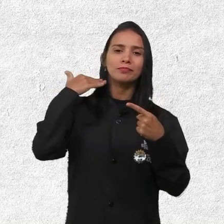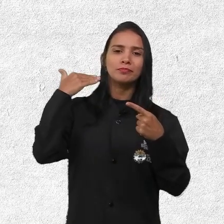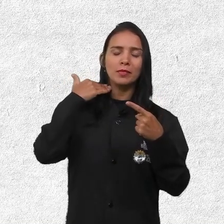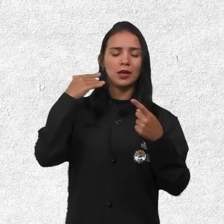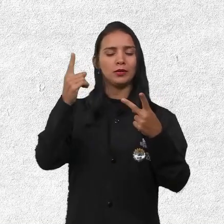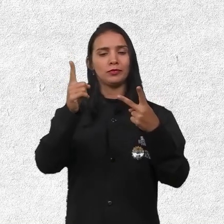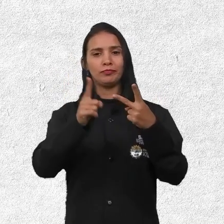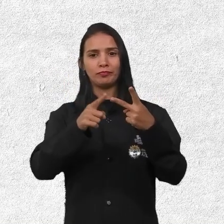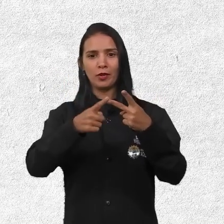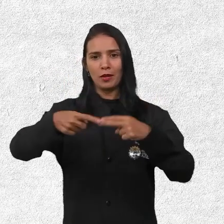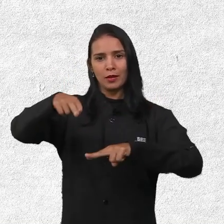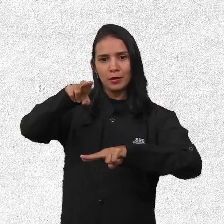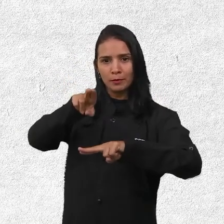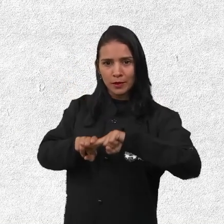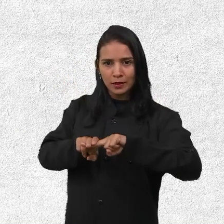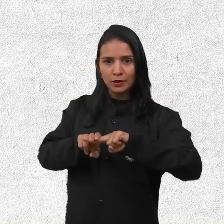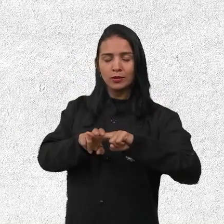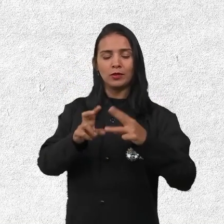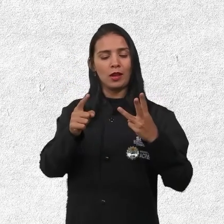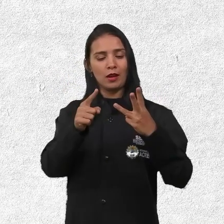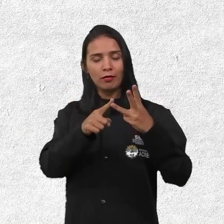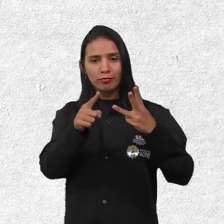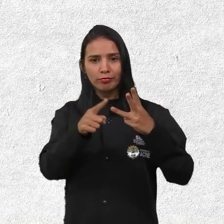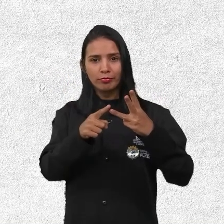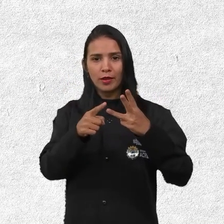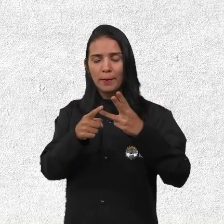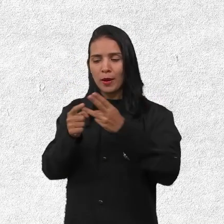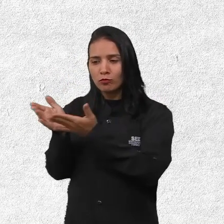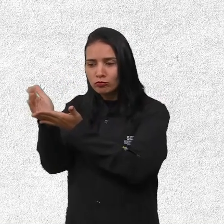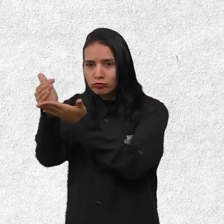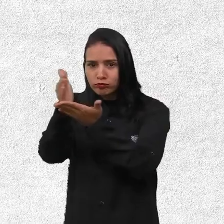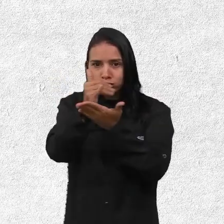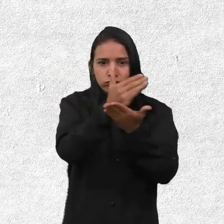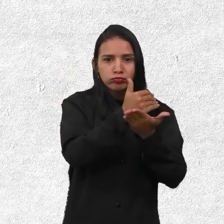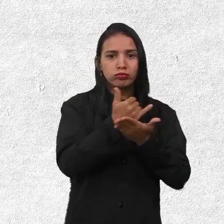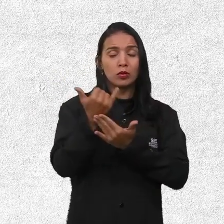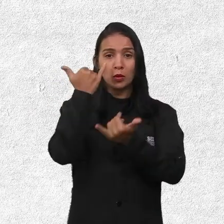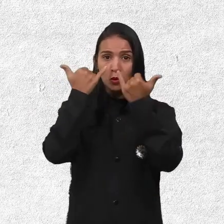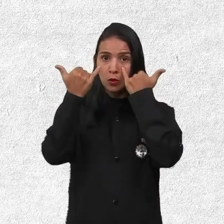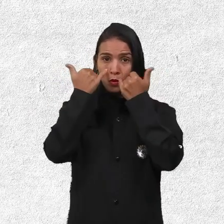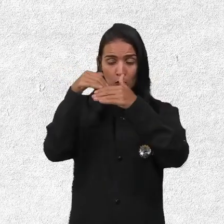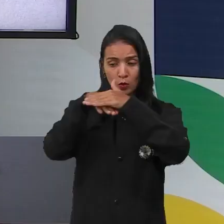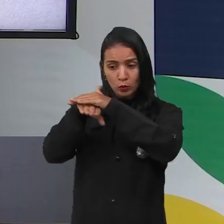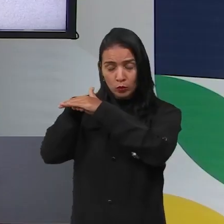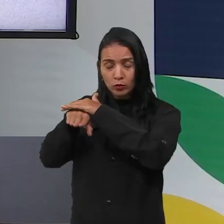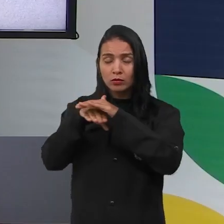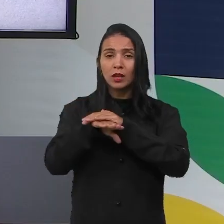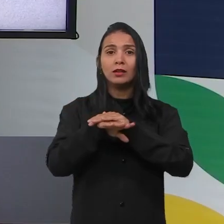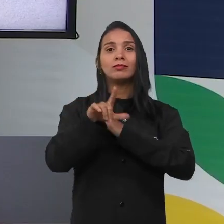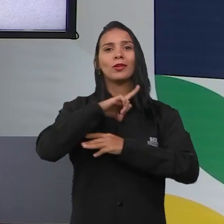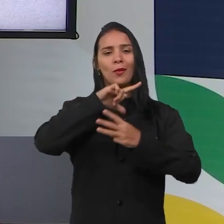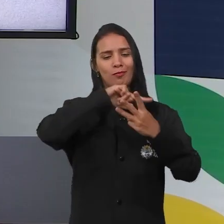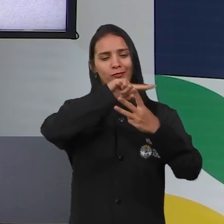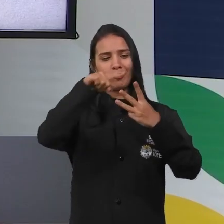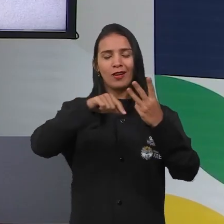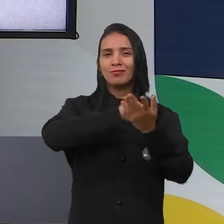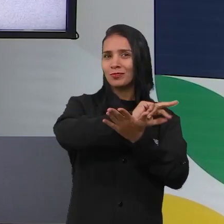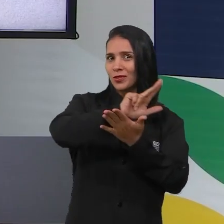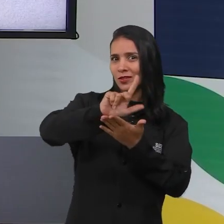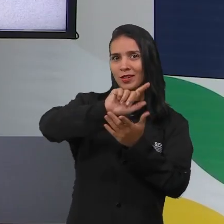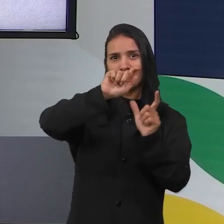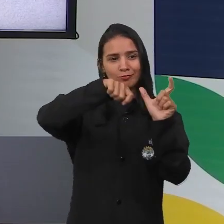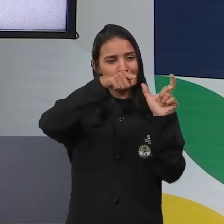o assento e também temos o banco conhecido como conjunto de dados. Ou seja, percebam que a